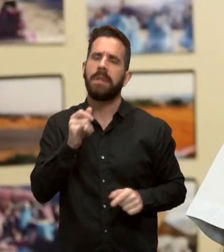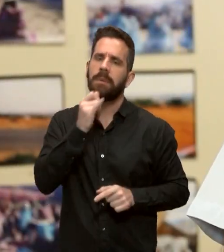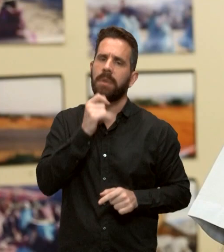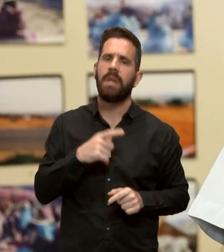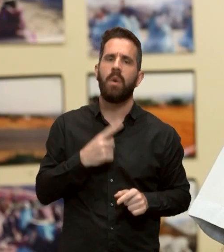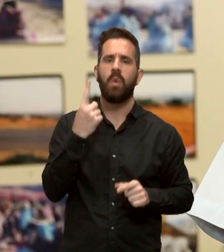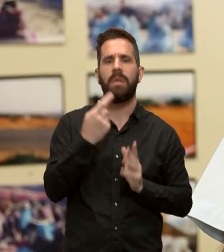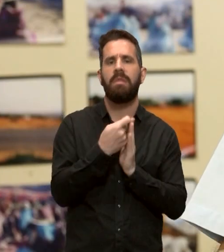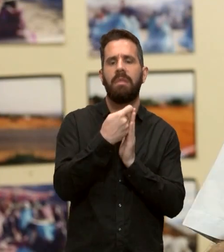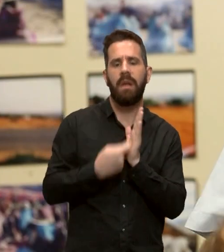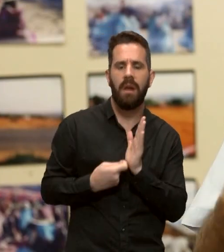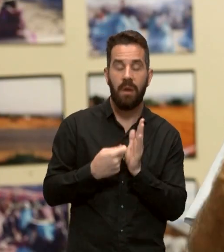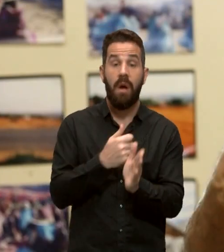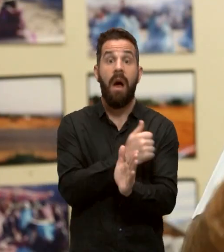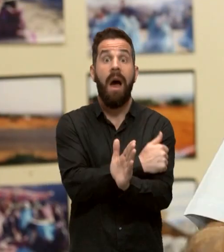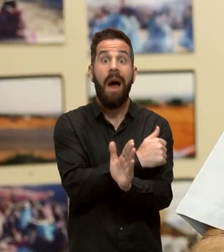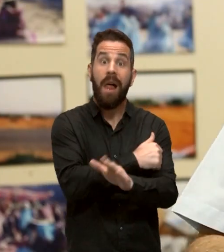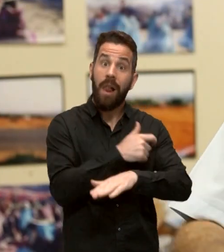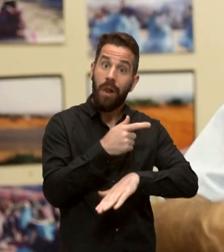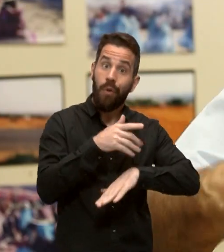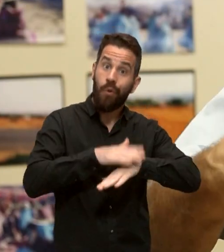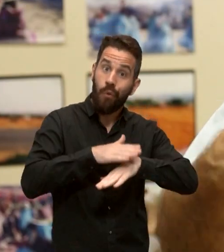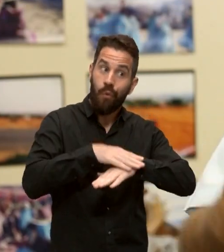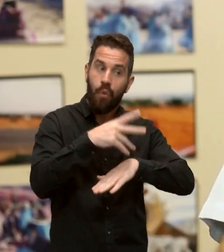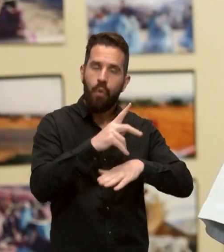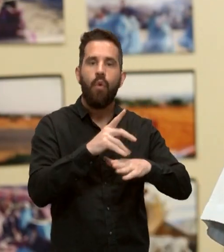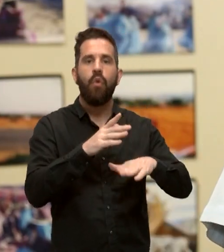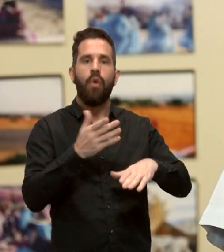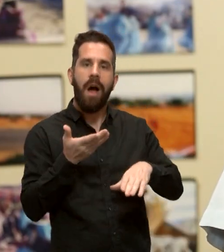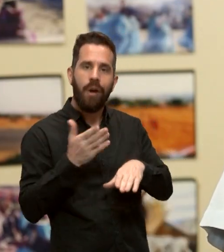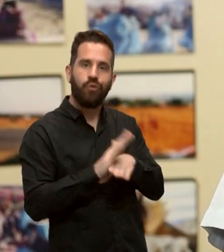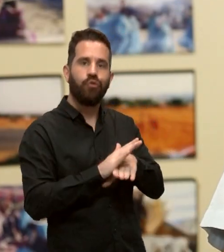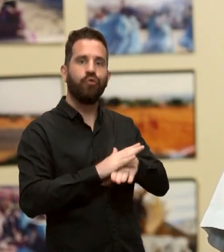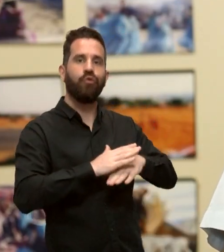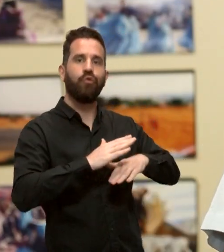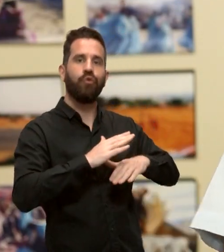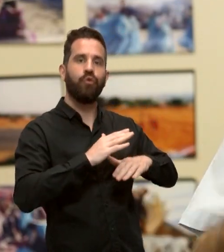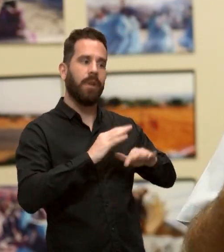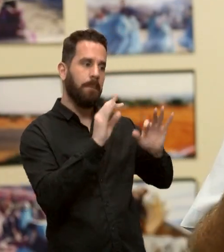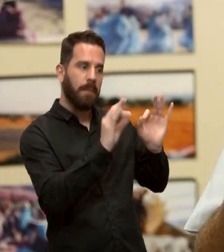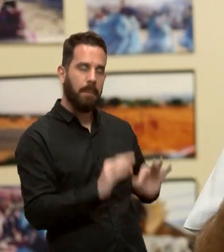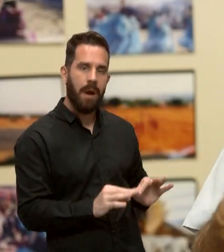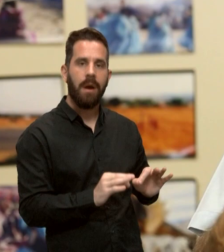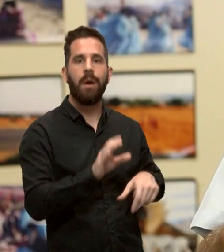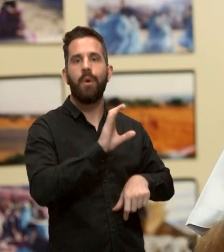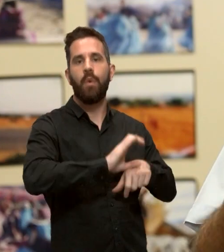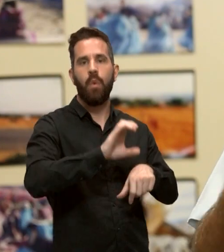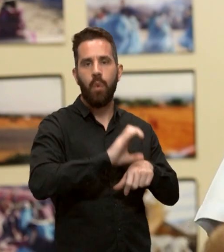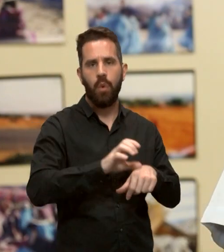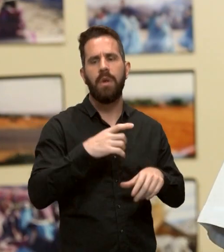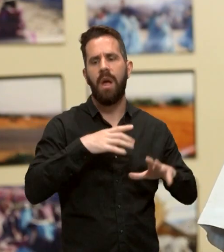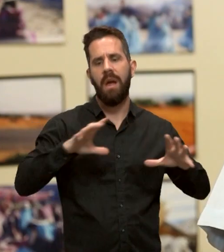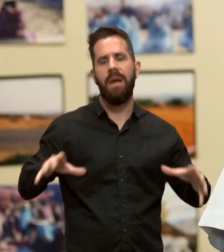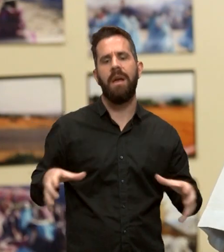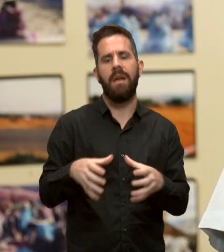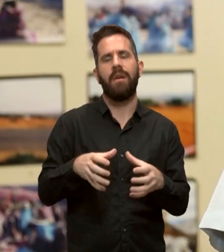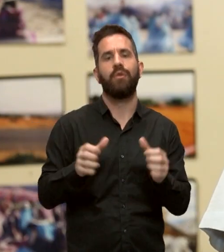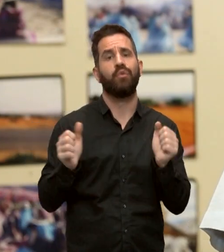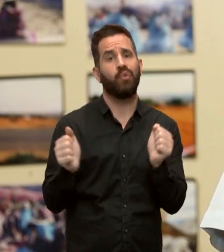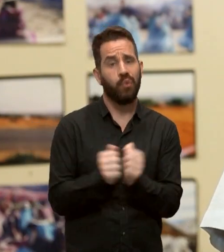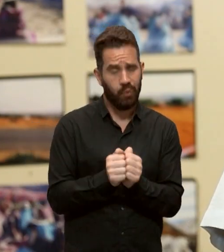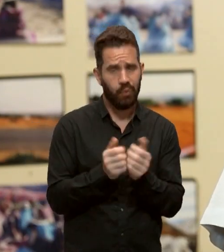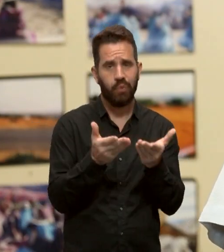alunos constroem o curso, que é exatamente esse trabalho que foi feito, é um trabalho coletivo, não é um trabalho meu, é um trabalho mais ou menos, é um